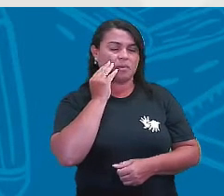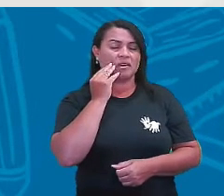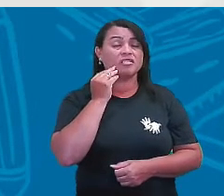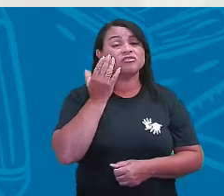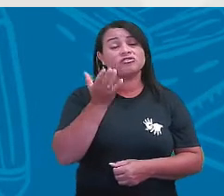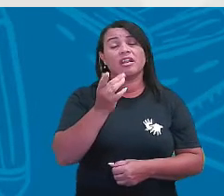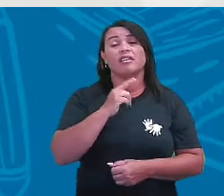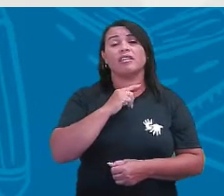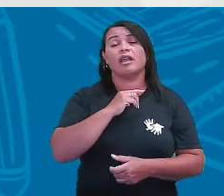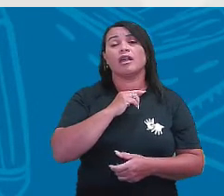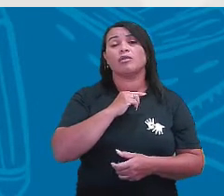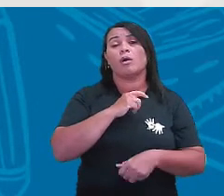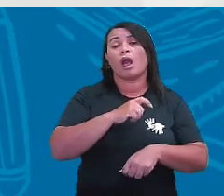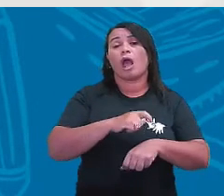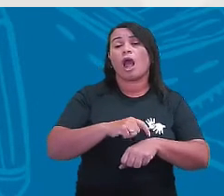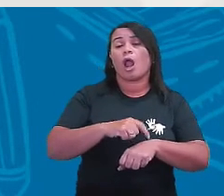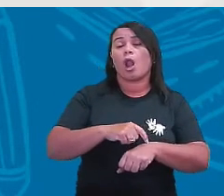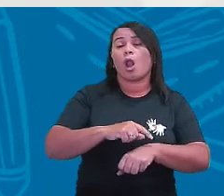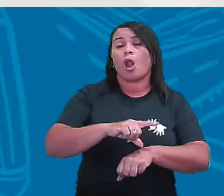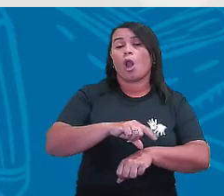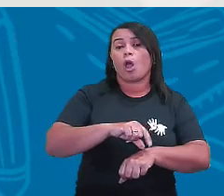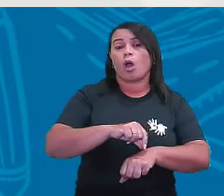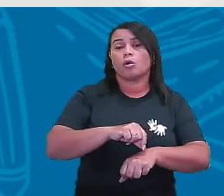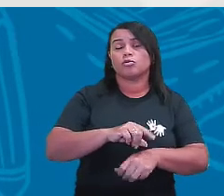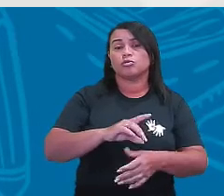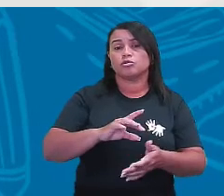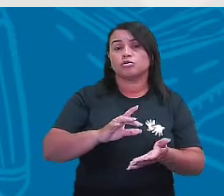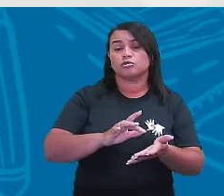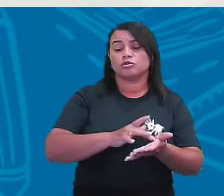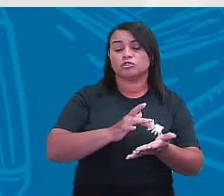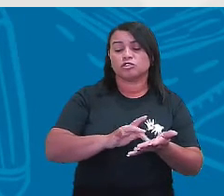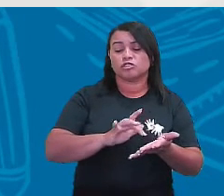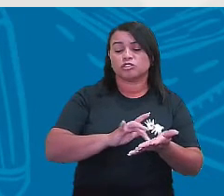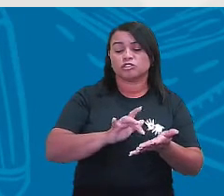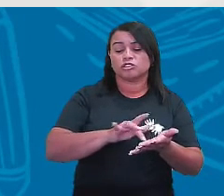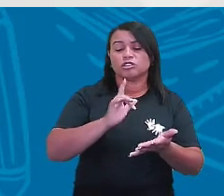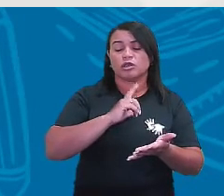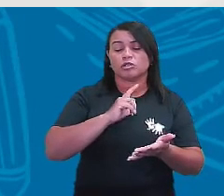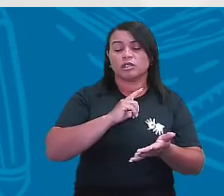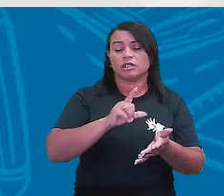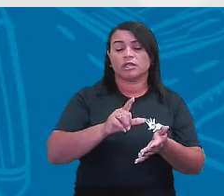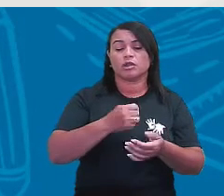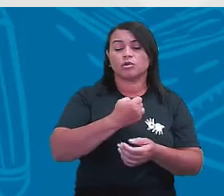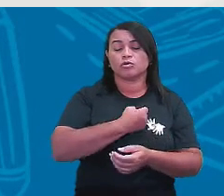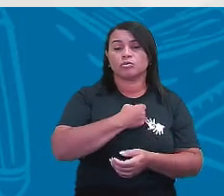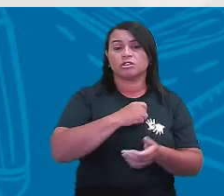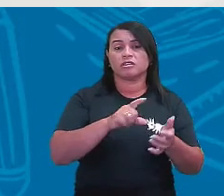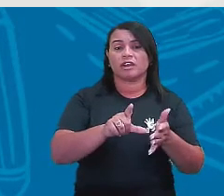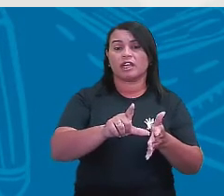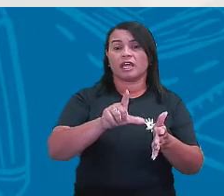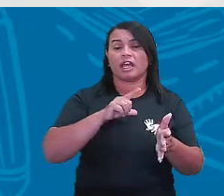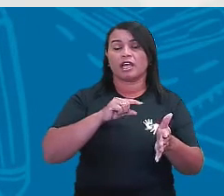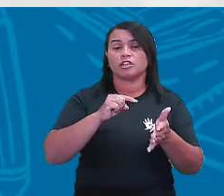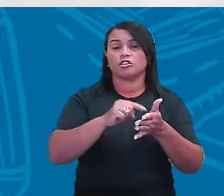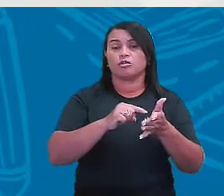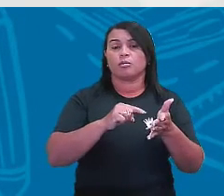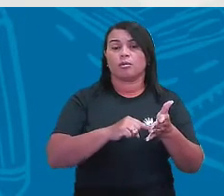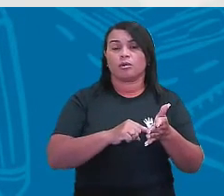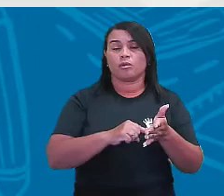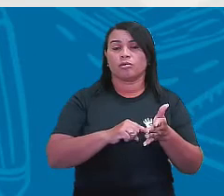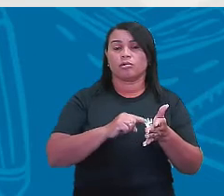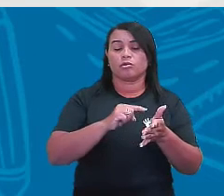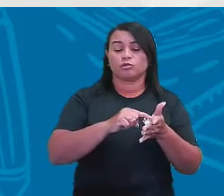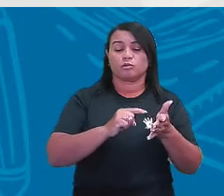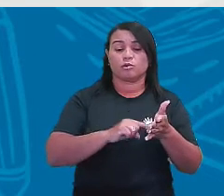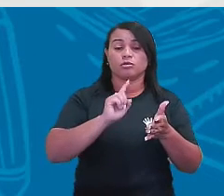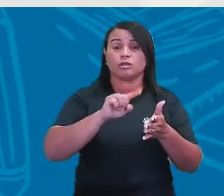relógio digital, os números que vêm antes dos 2 pontos é o que vai marcar a hora e os números que vêm depois dos